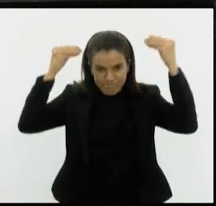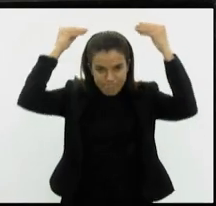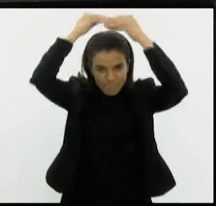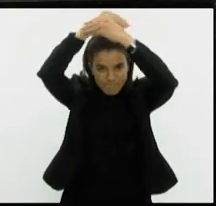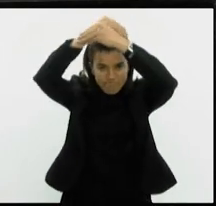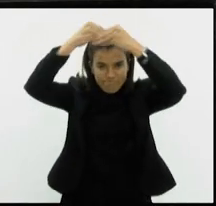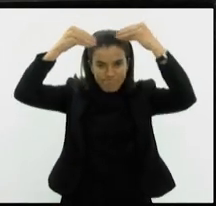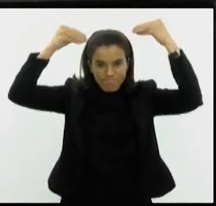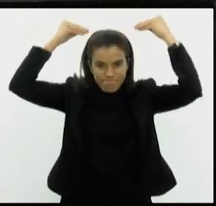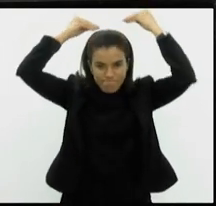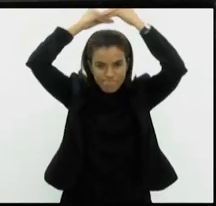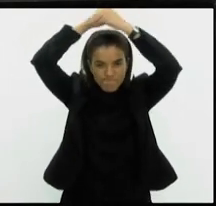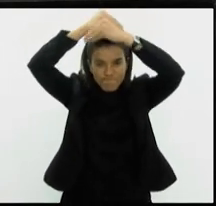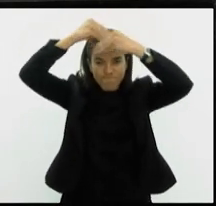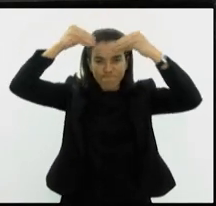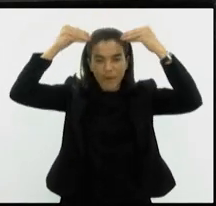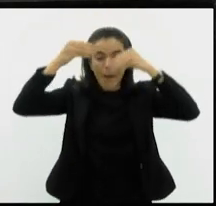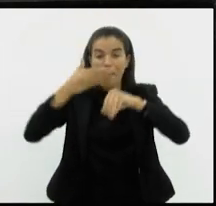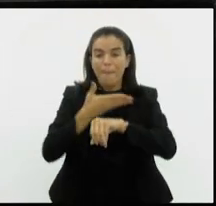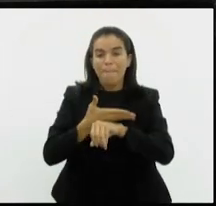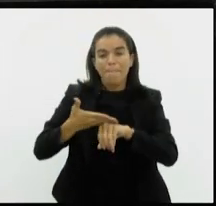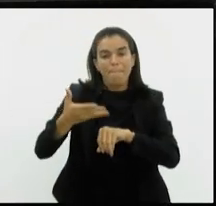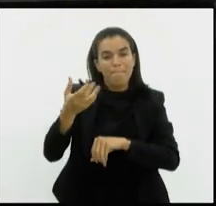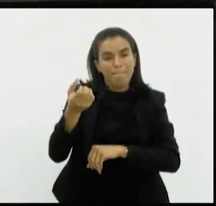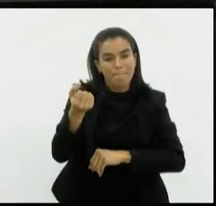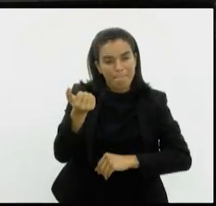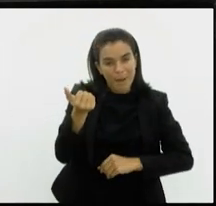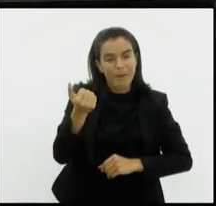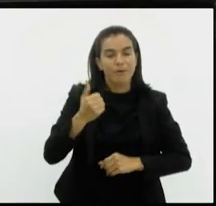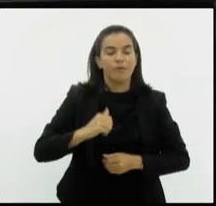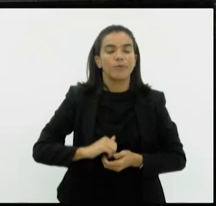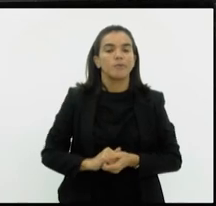eh coberta por um pano branco